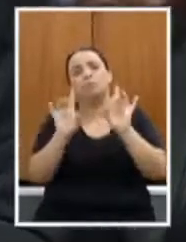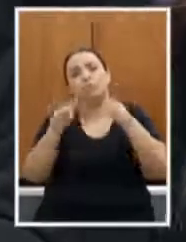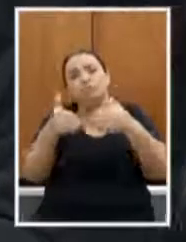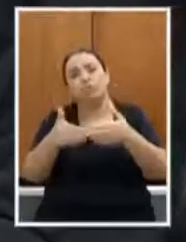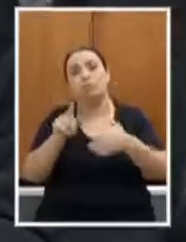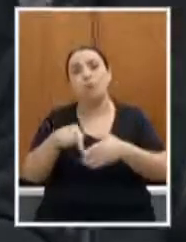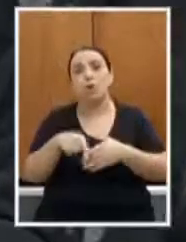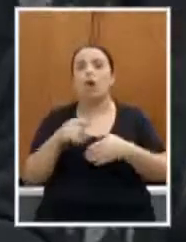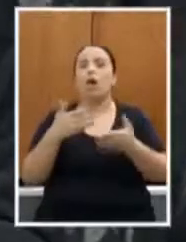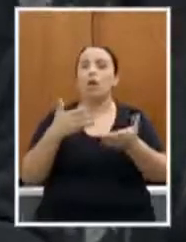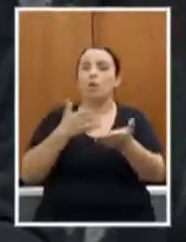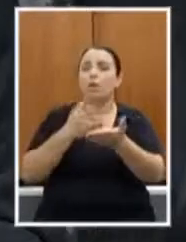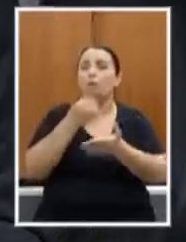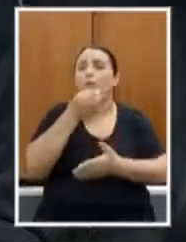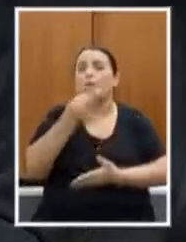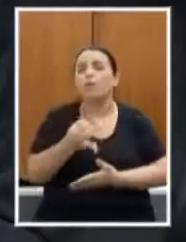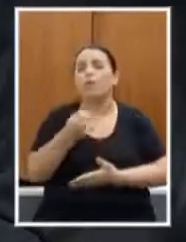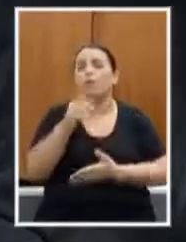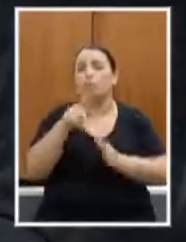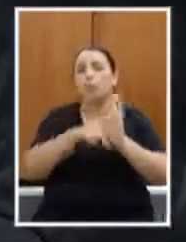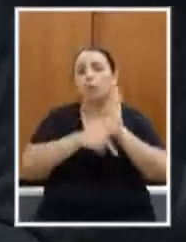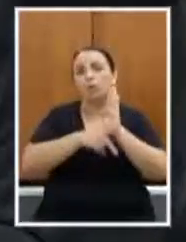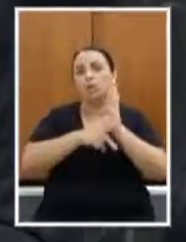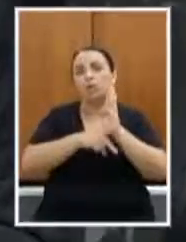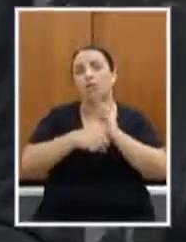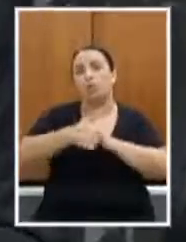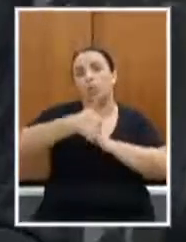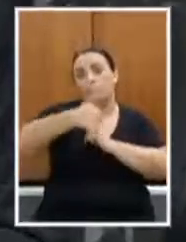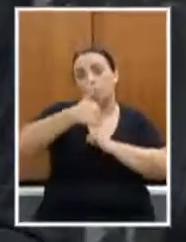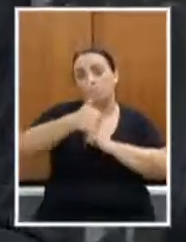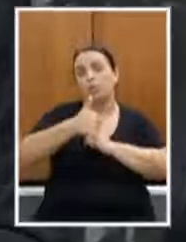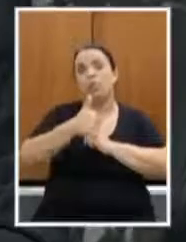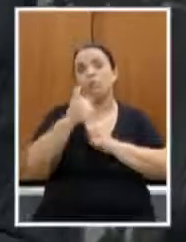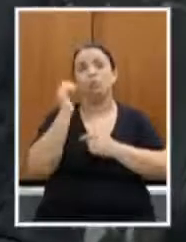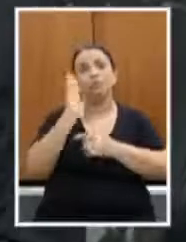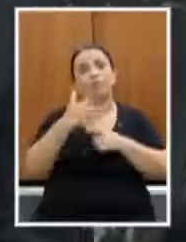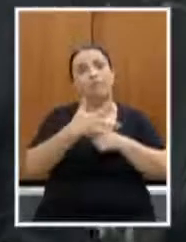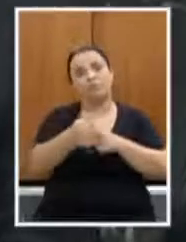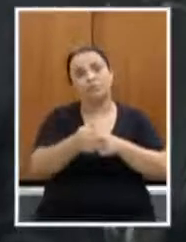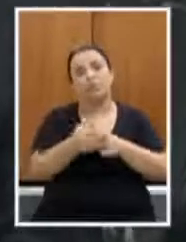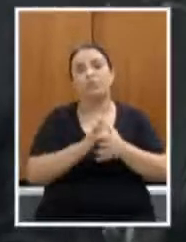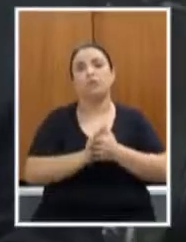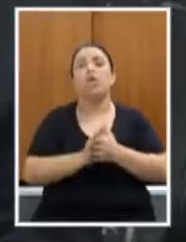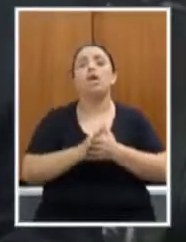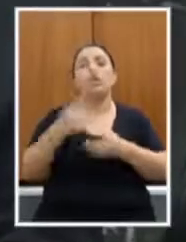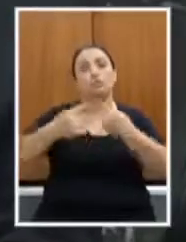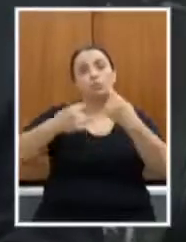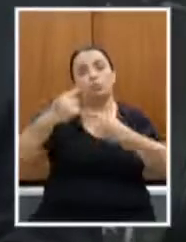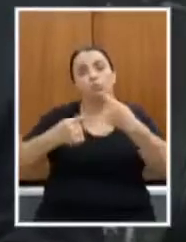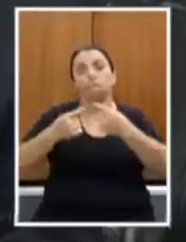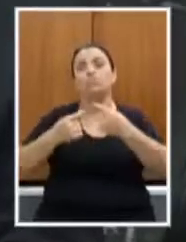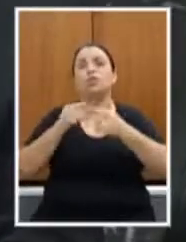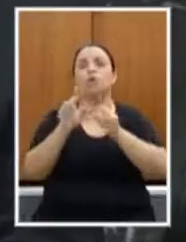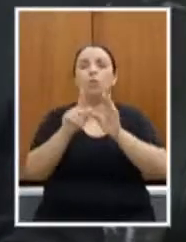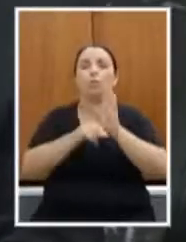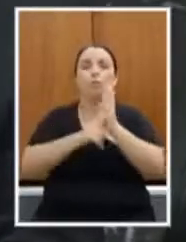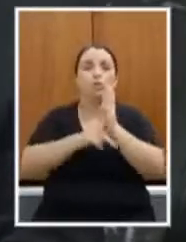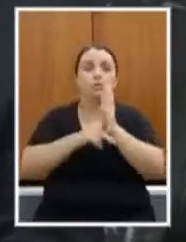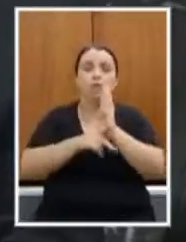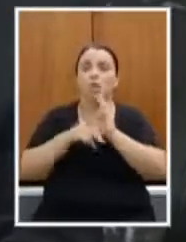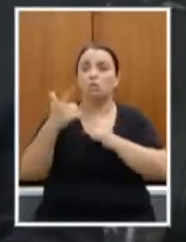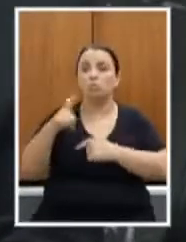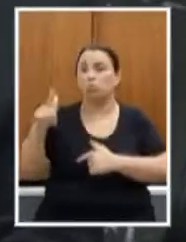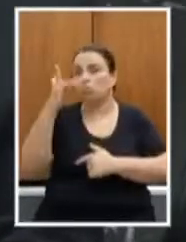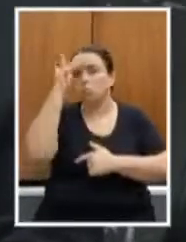projeto na forma do vencido em primeiro turno. Em discussão o projeto, não há